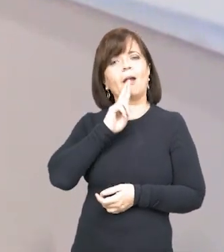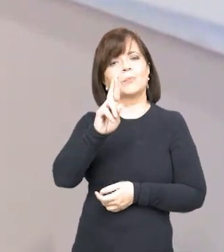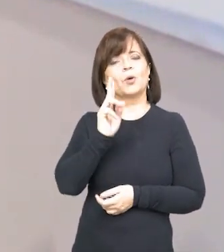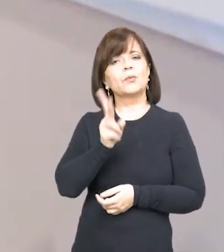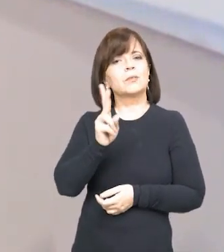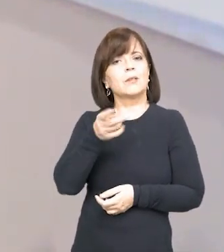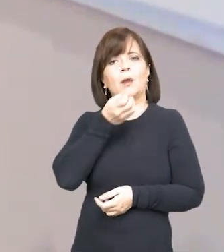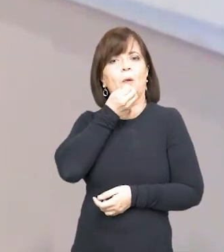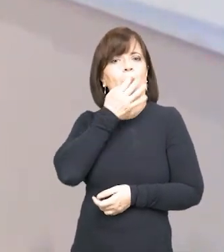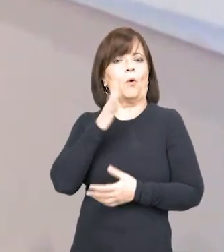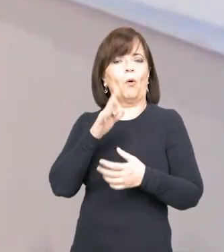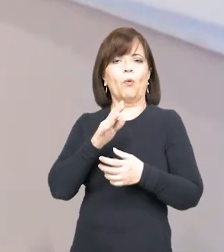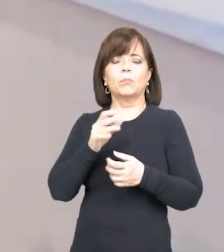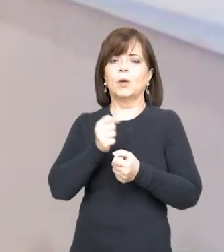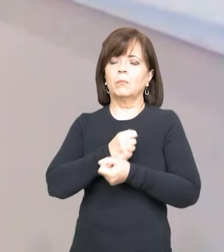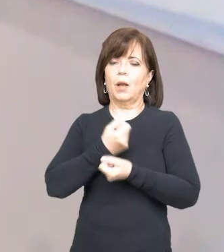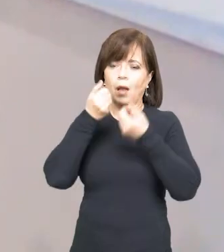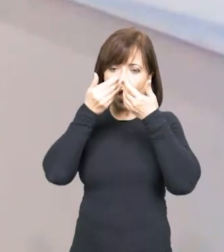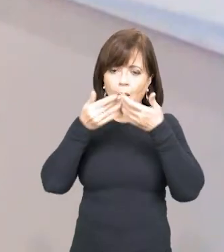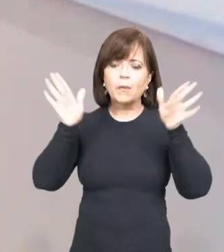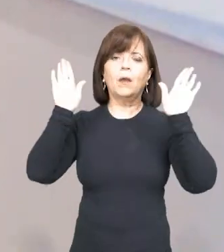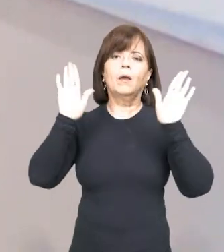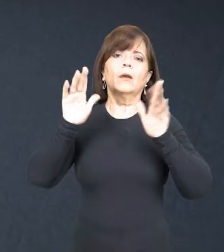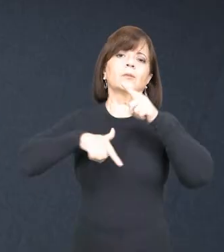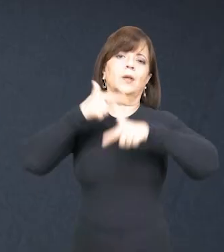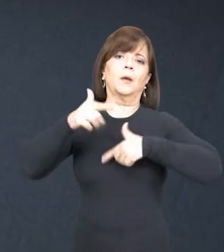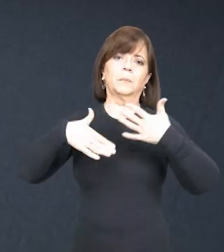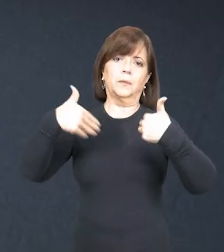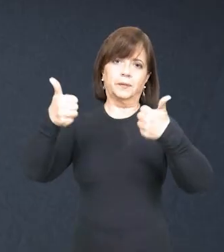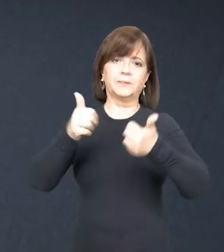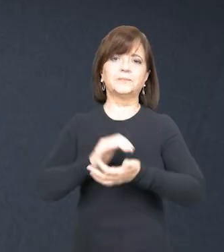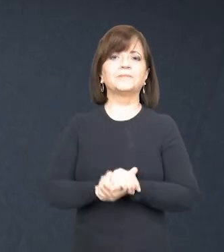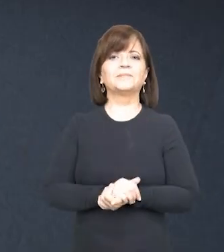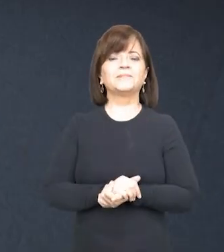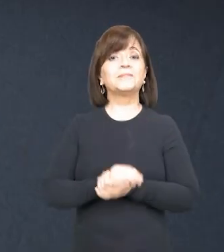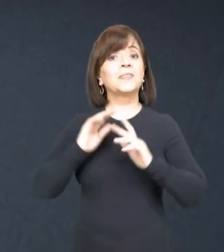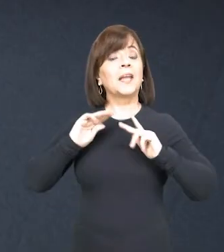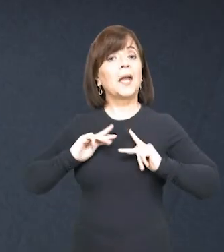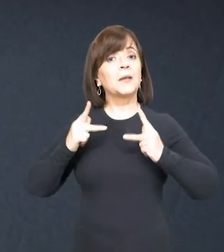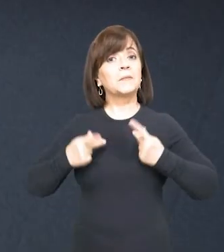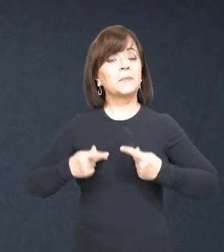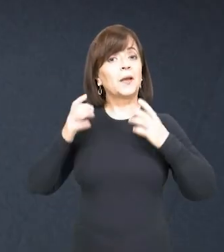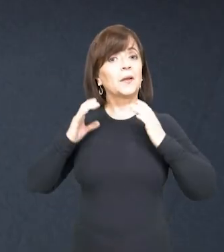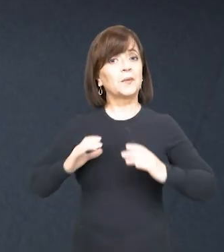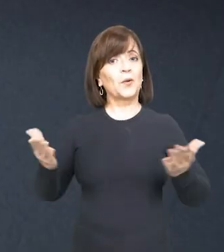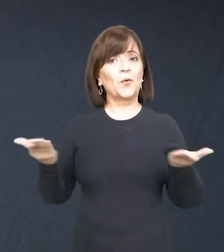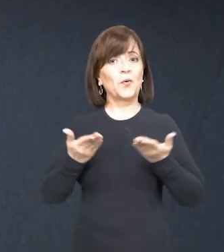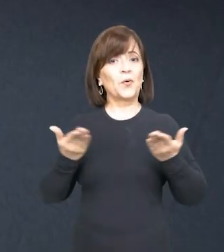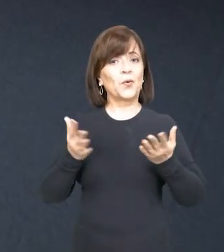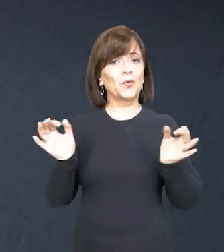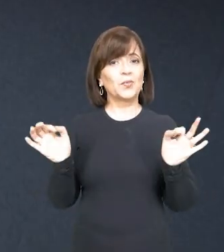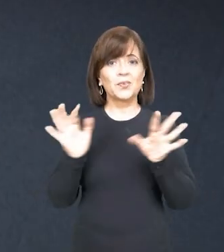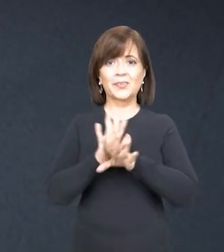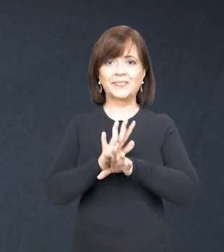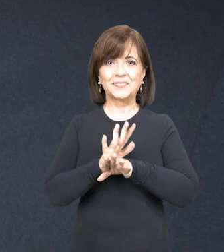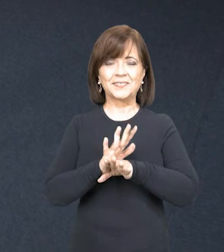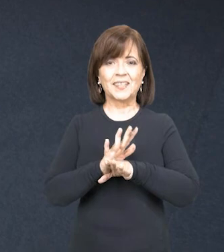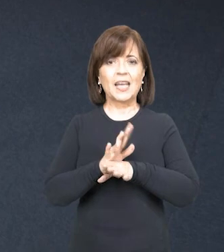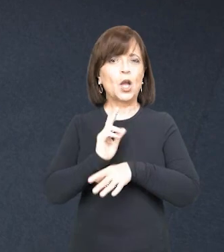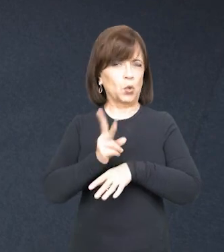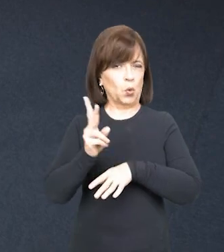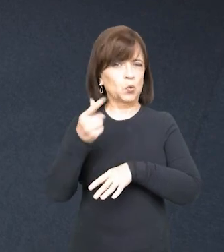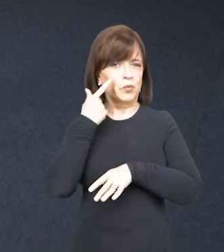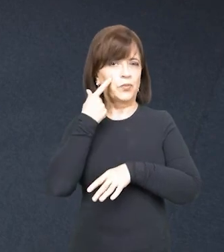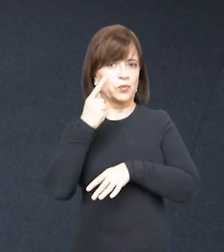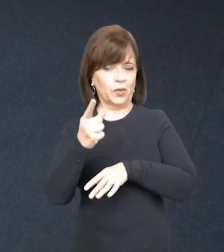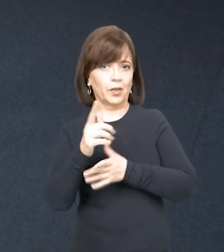é mais abrangente mesmo, mais efetivo. E o MP Cidadão de hoje fica por aqui. Para continuar acompanhando